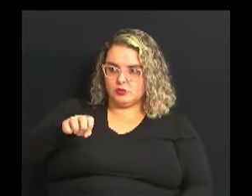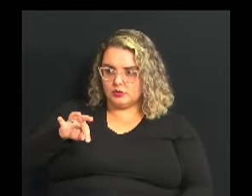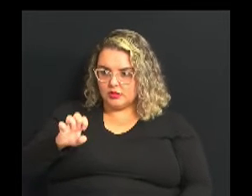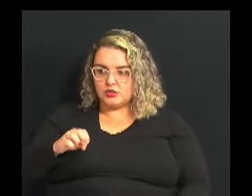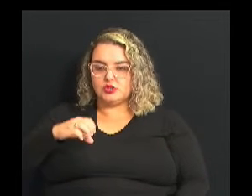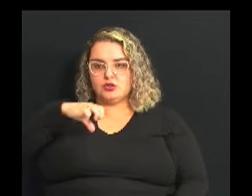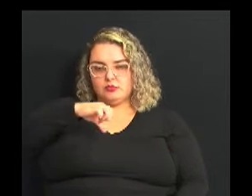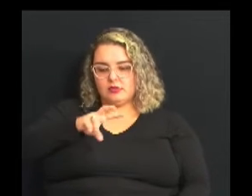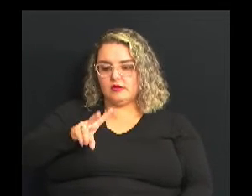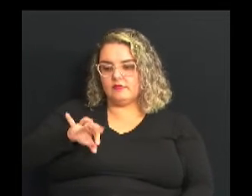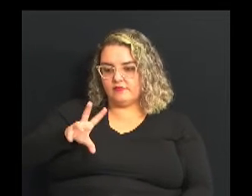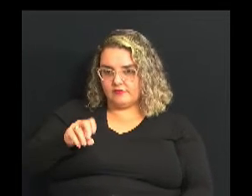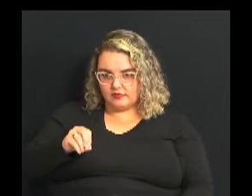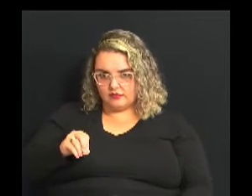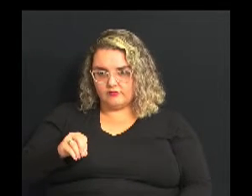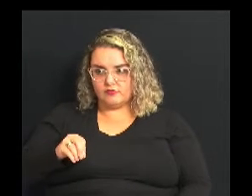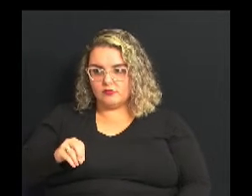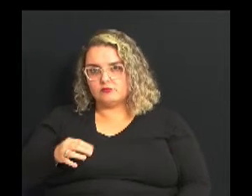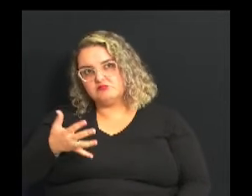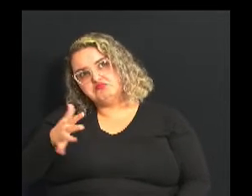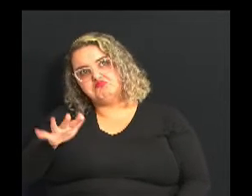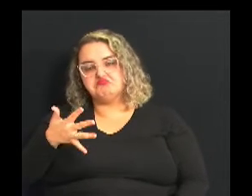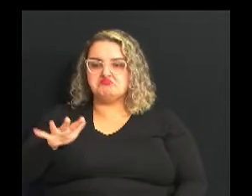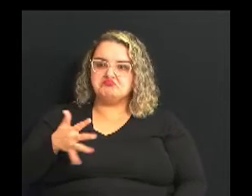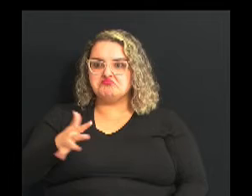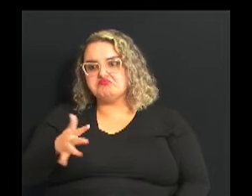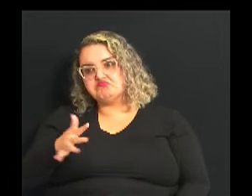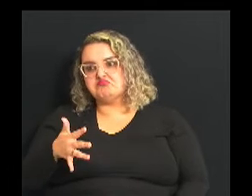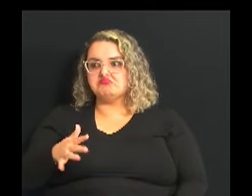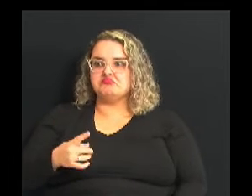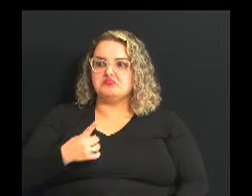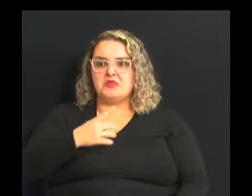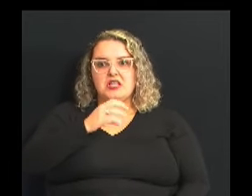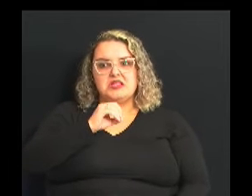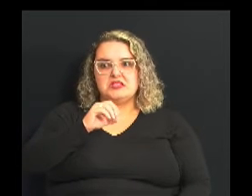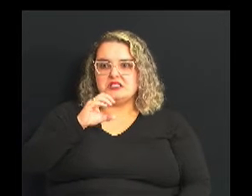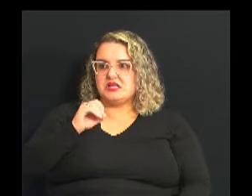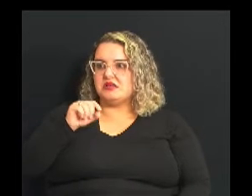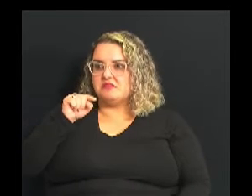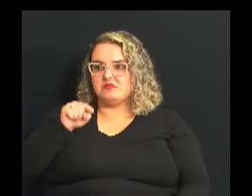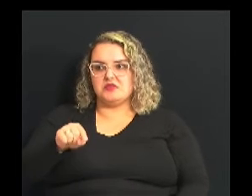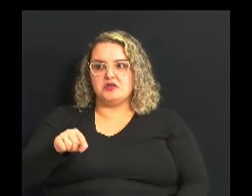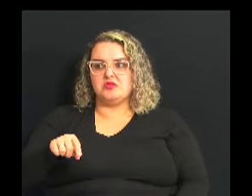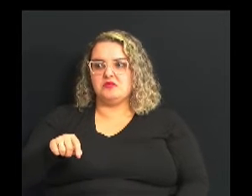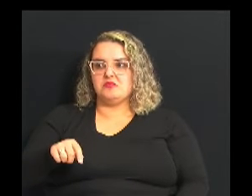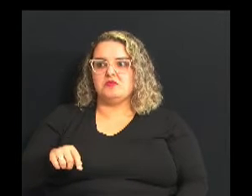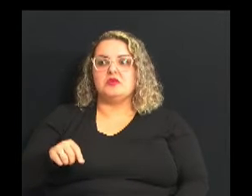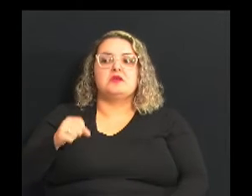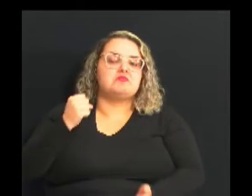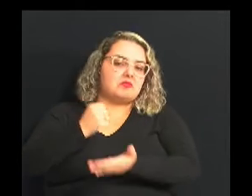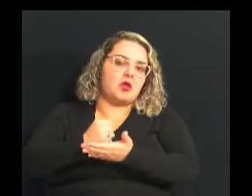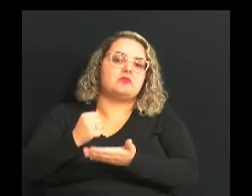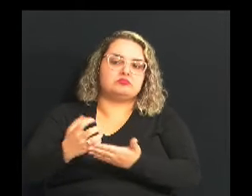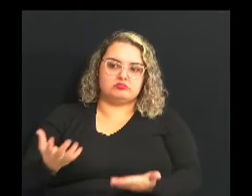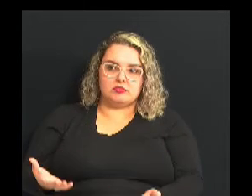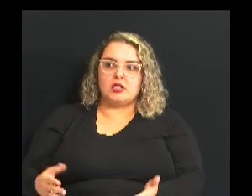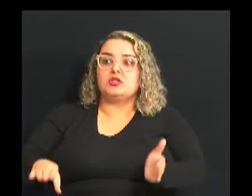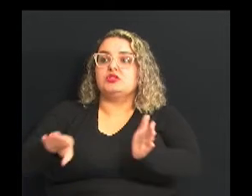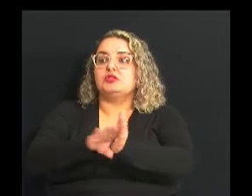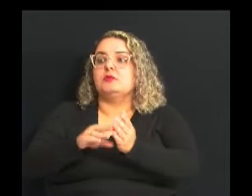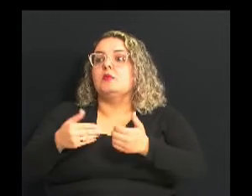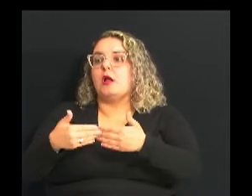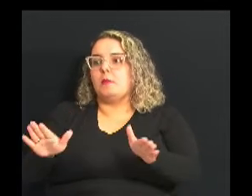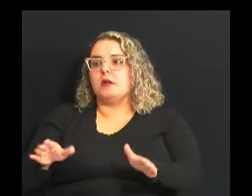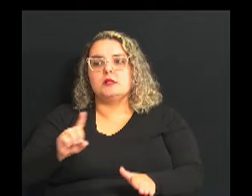Fibra, que estima-se em torno de 100 mil assinantes, tá? Chegamos com o sinal aberto, não só